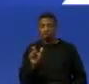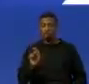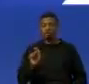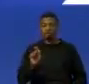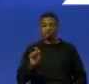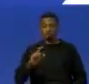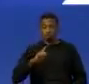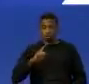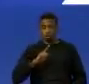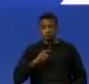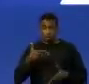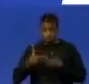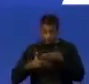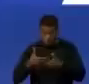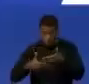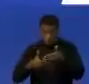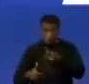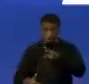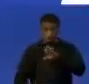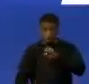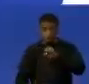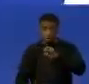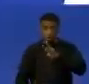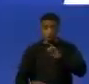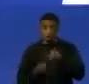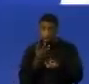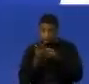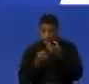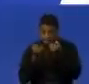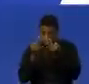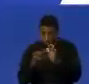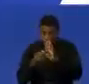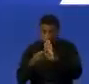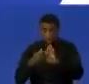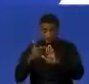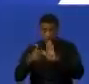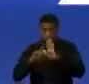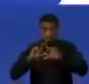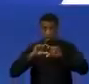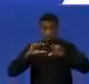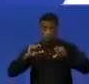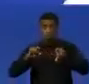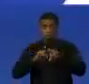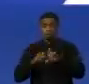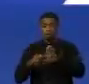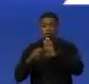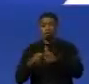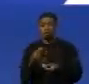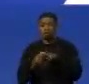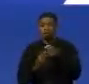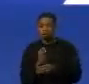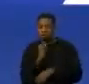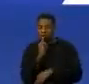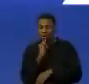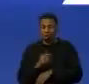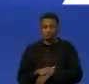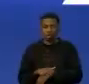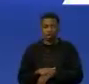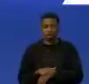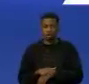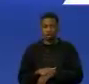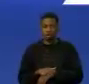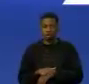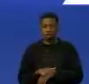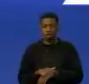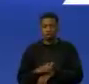herança recessiva. Então, ele te deu essas informações no próprio enunciado. E ele te apresenta uma situação. Ele fala